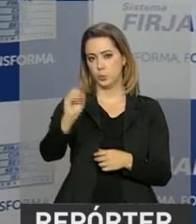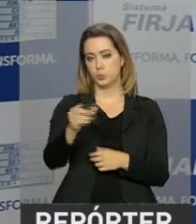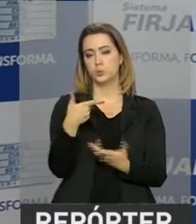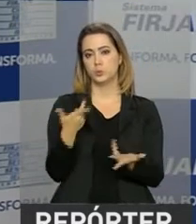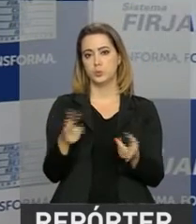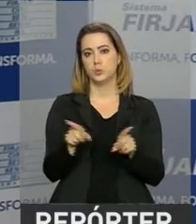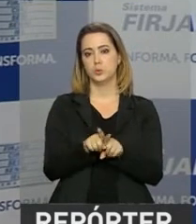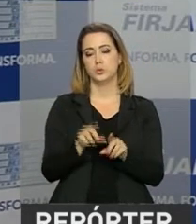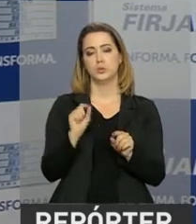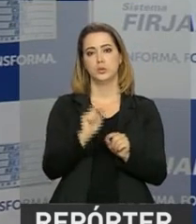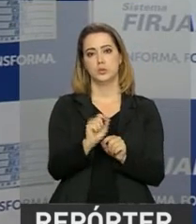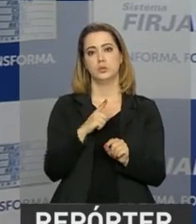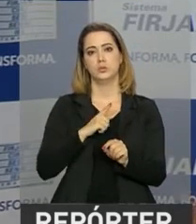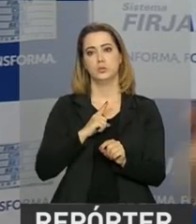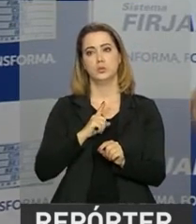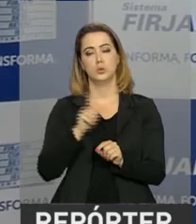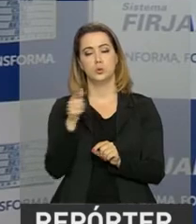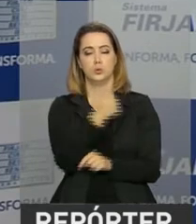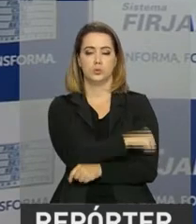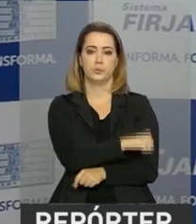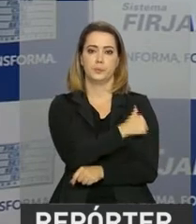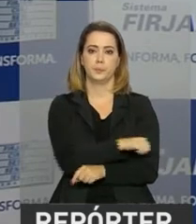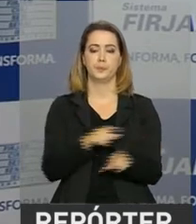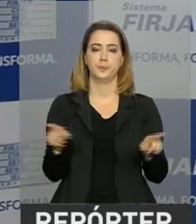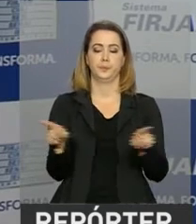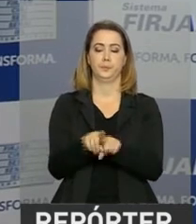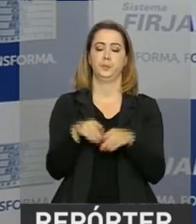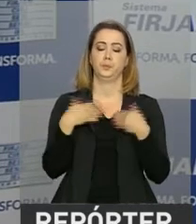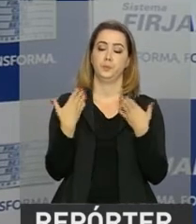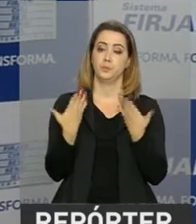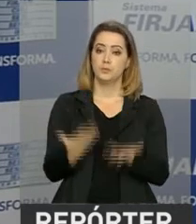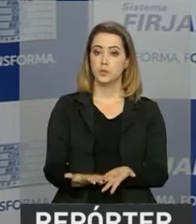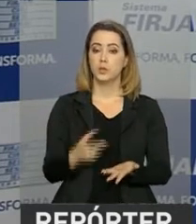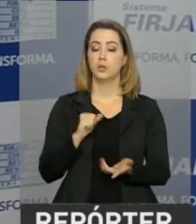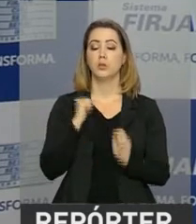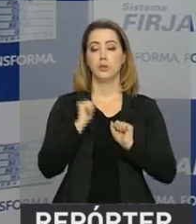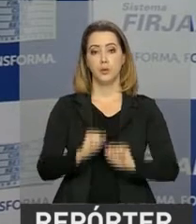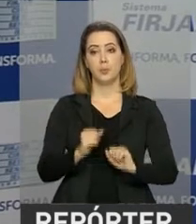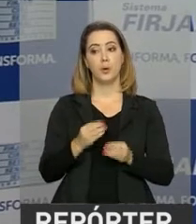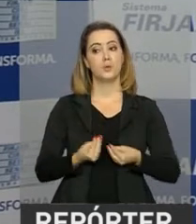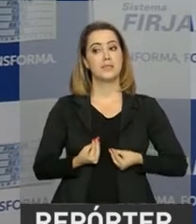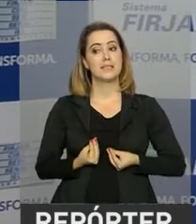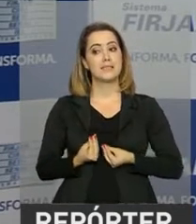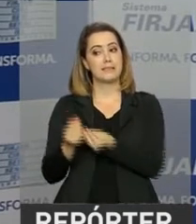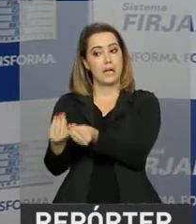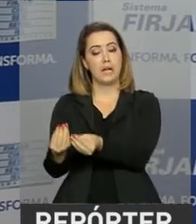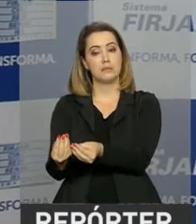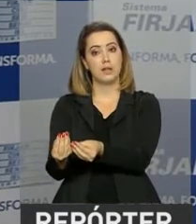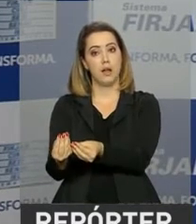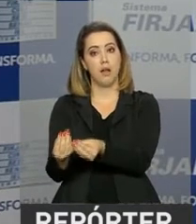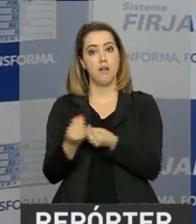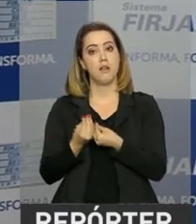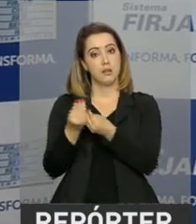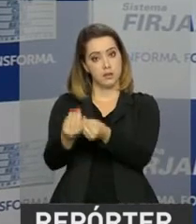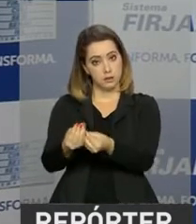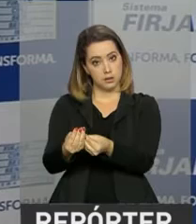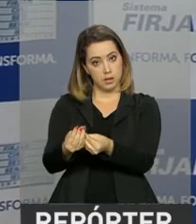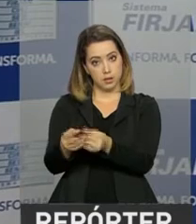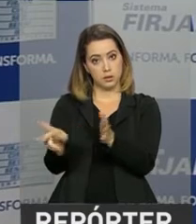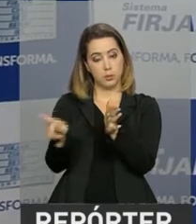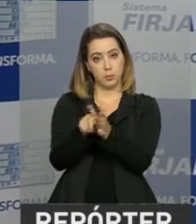da exploração do petróleo no litoral do Rio, e que poderão ser dadas essas receitas em